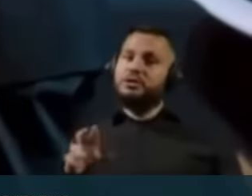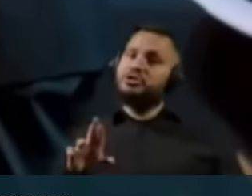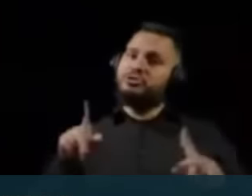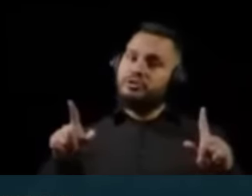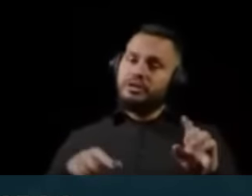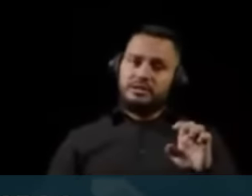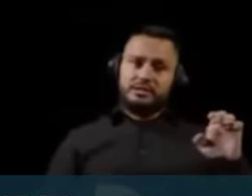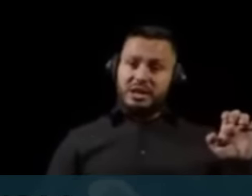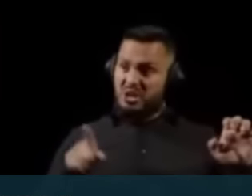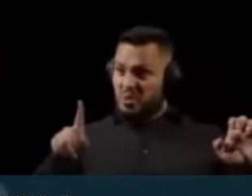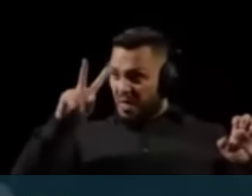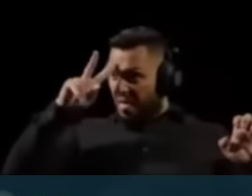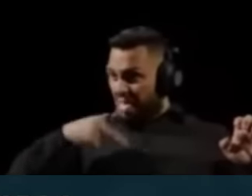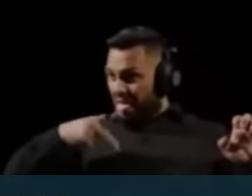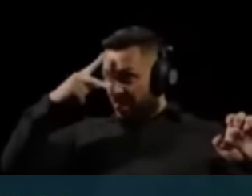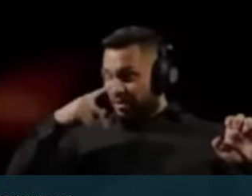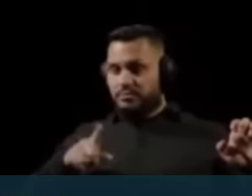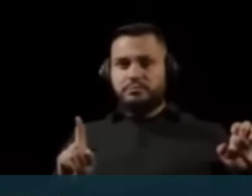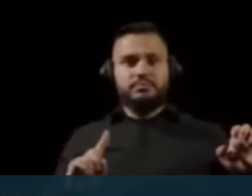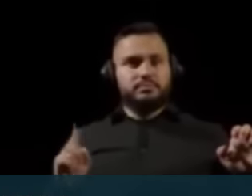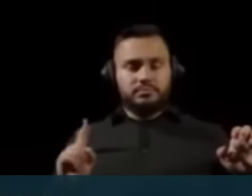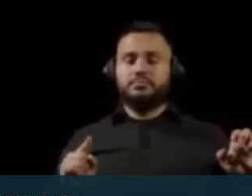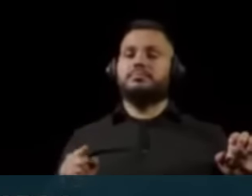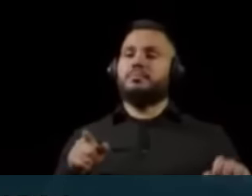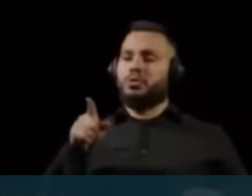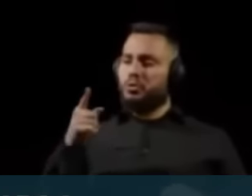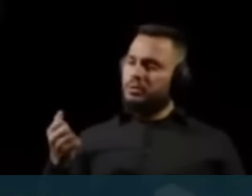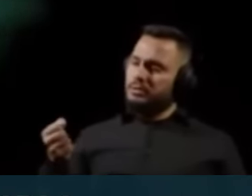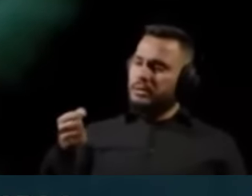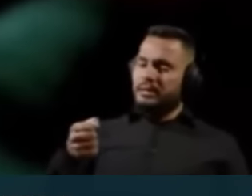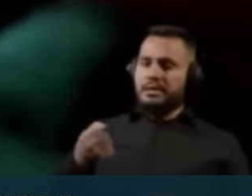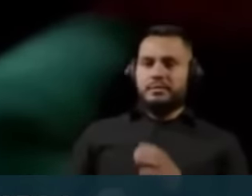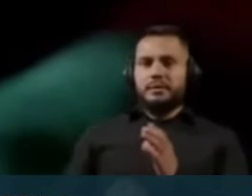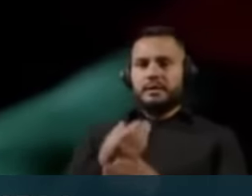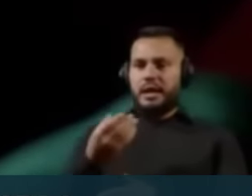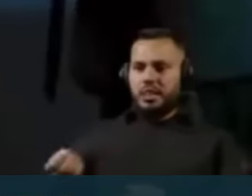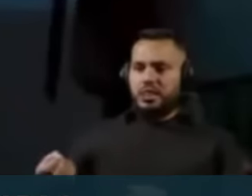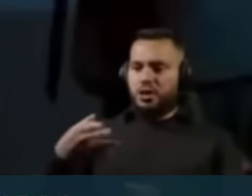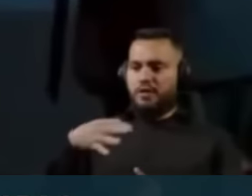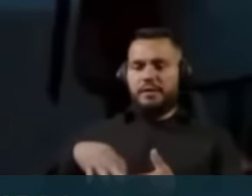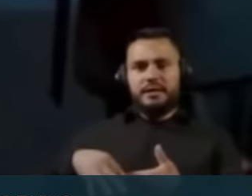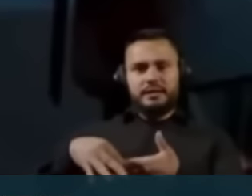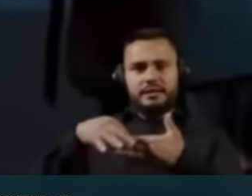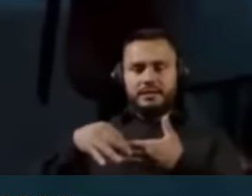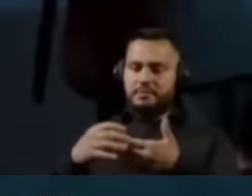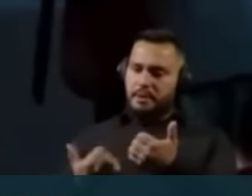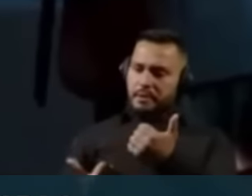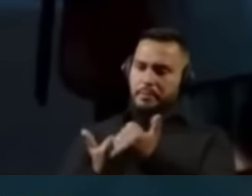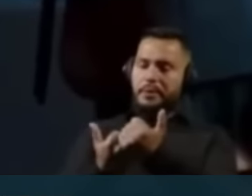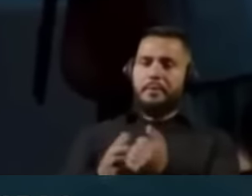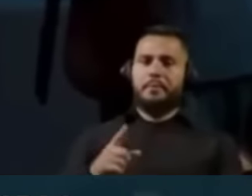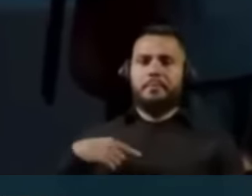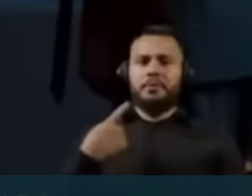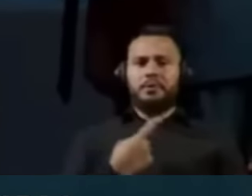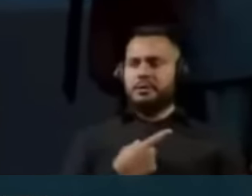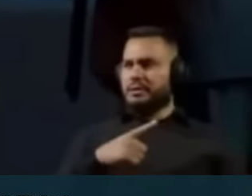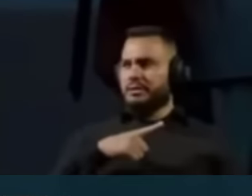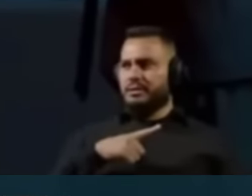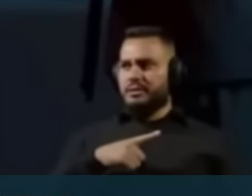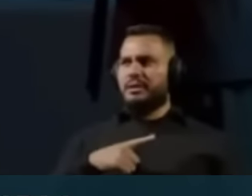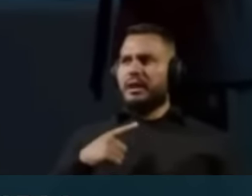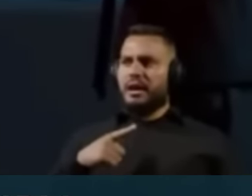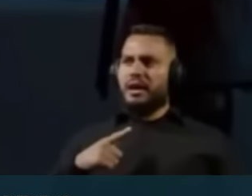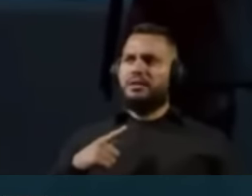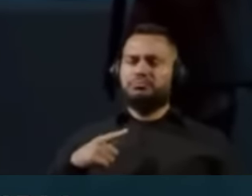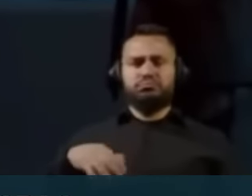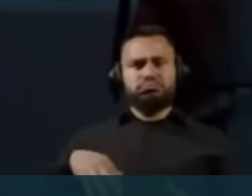não é egoísta. Você está aqui para criar novas lideranças, para apoiar. Nós temos grandes líderes hoje da